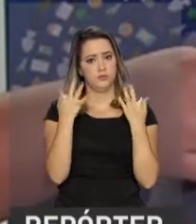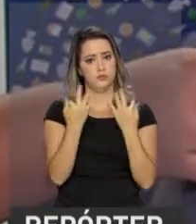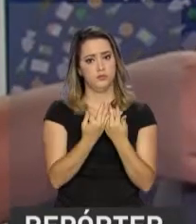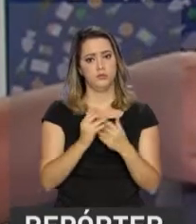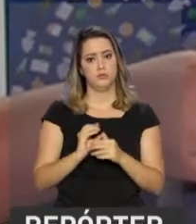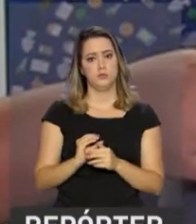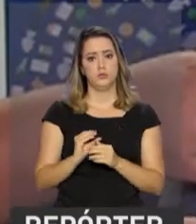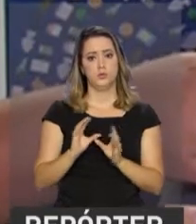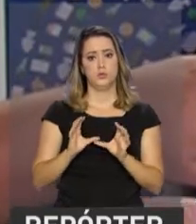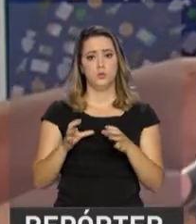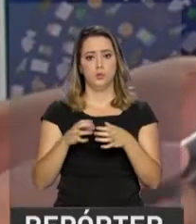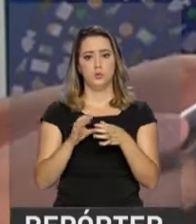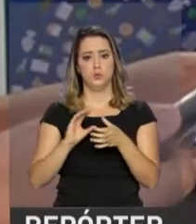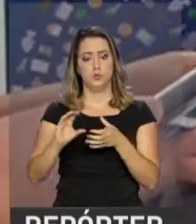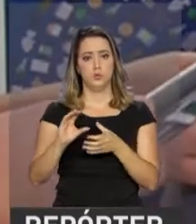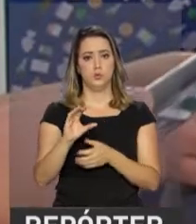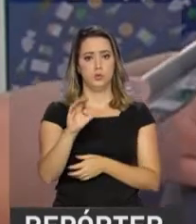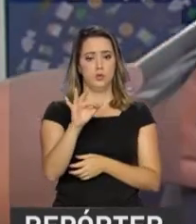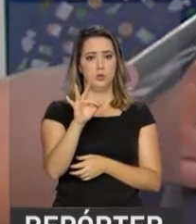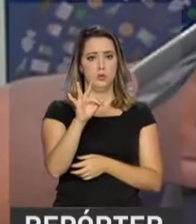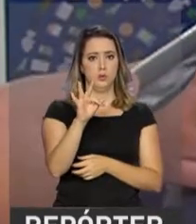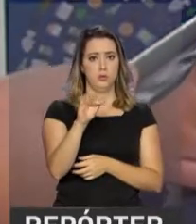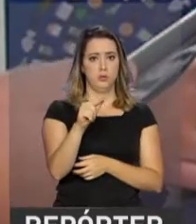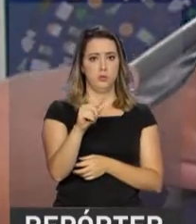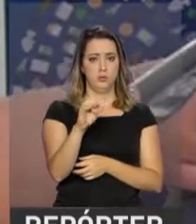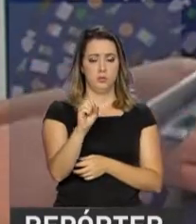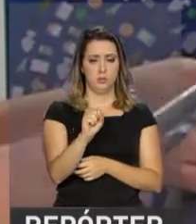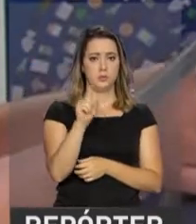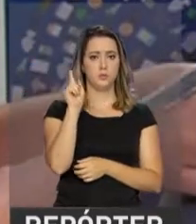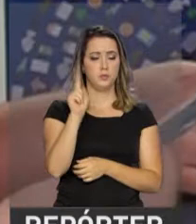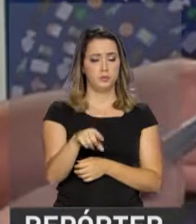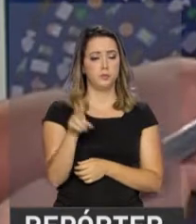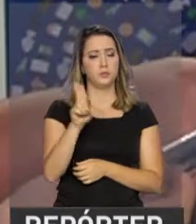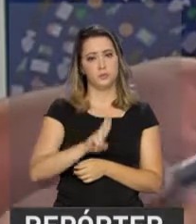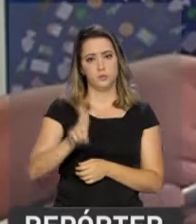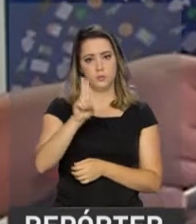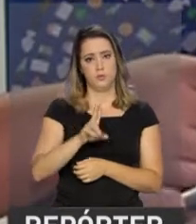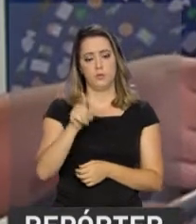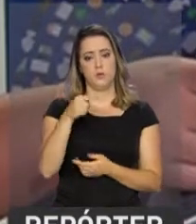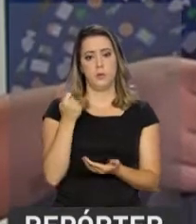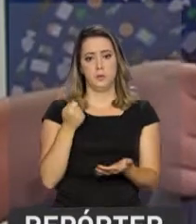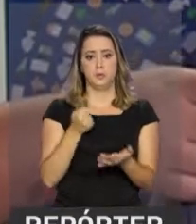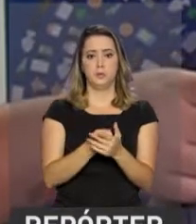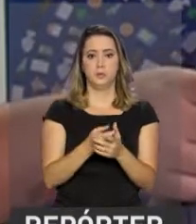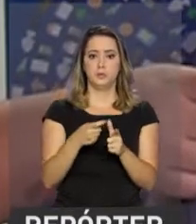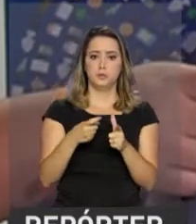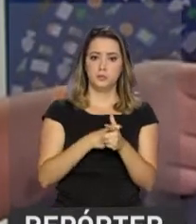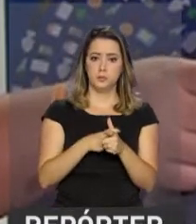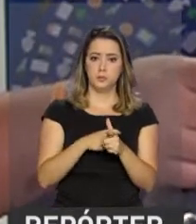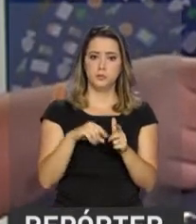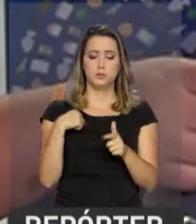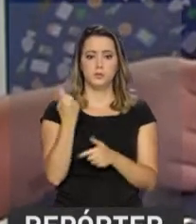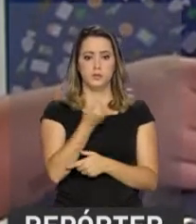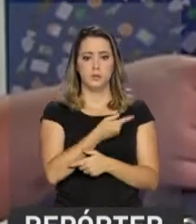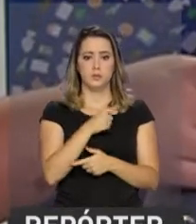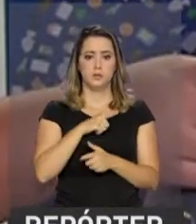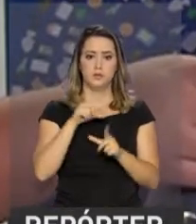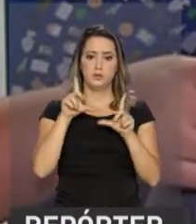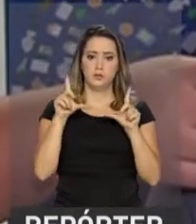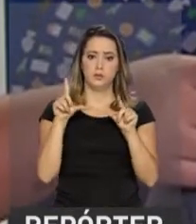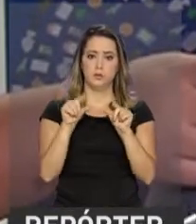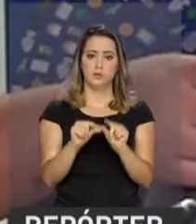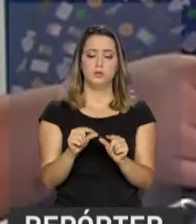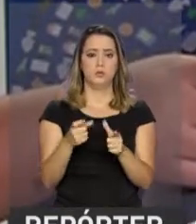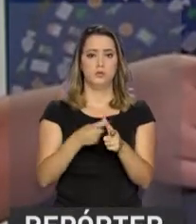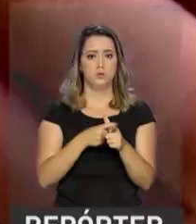parte do do fgts da liberação do fgts foi usado quitar a dívida então a gente teve uma queda do endividamento